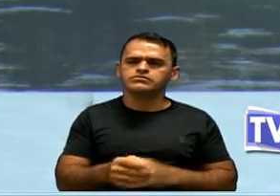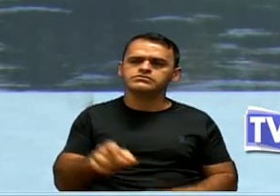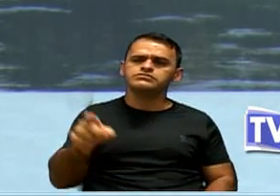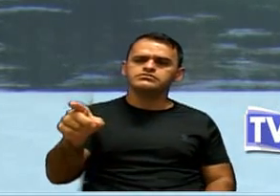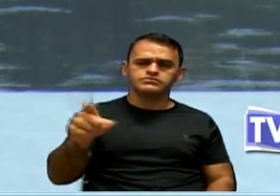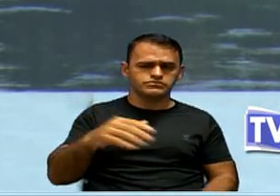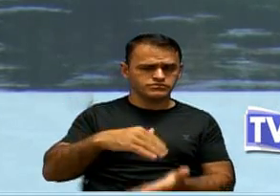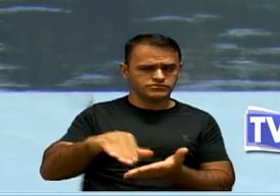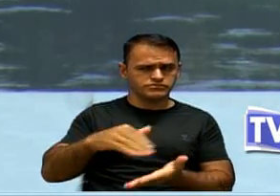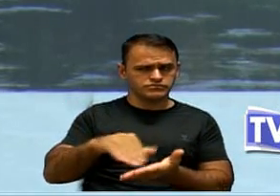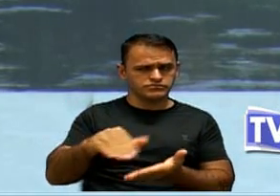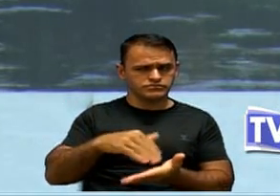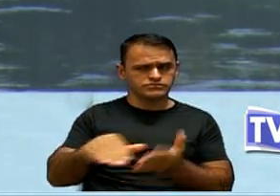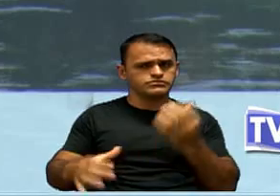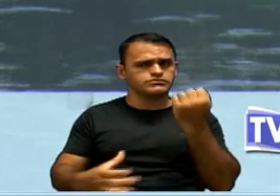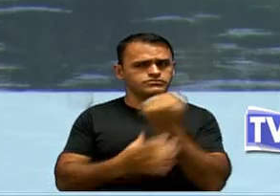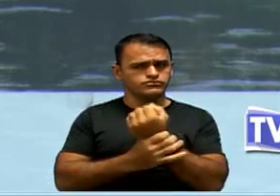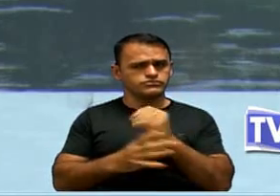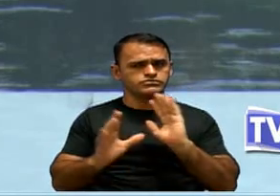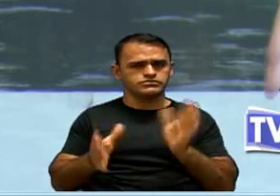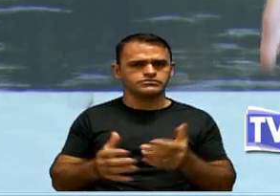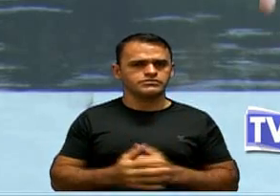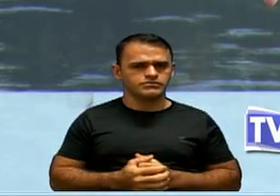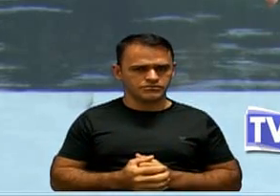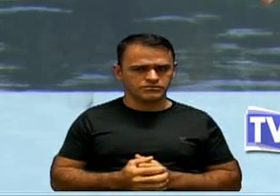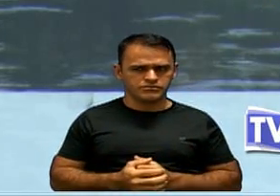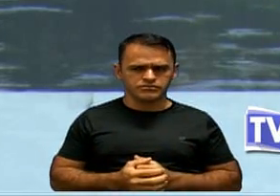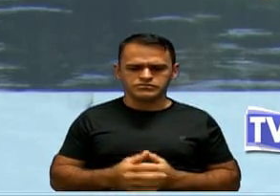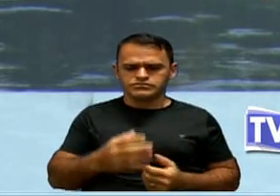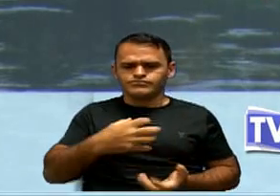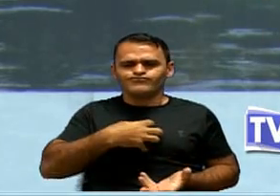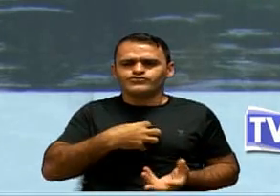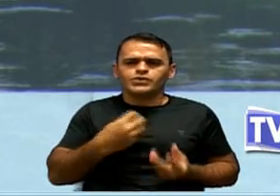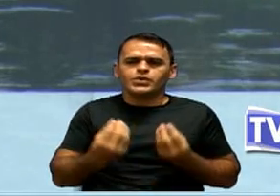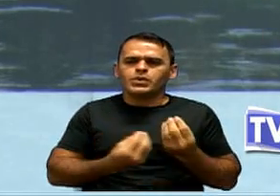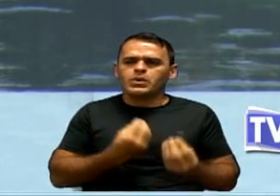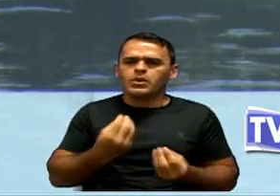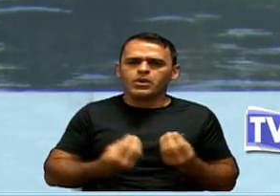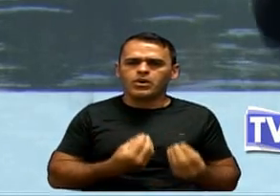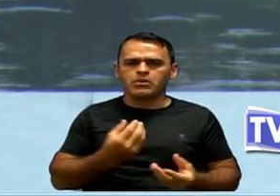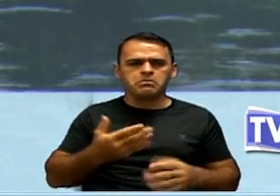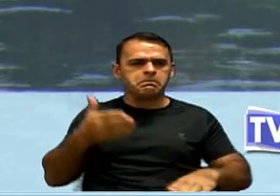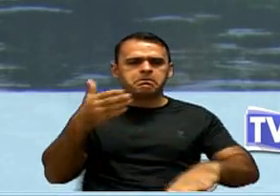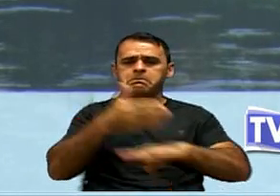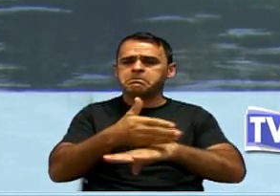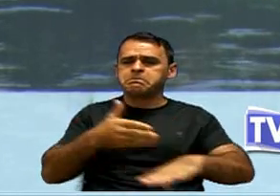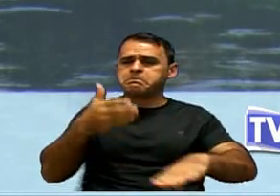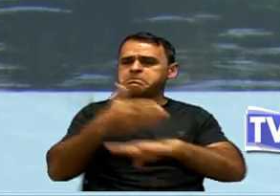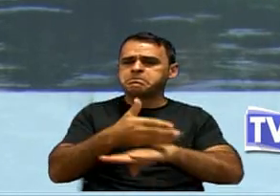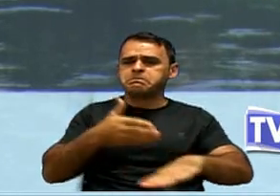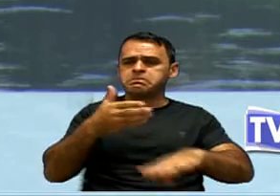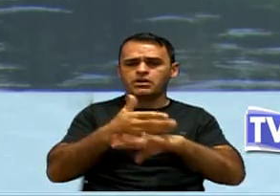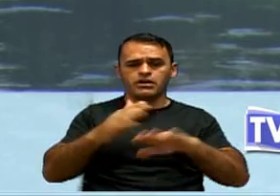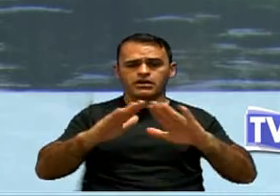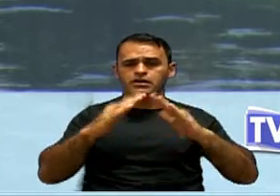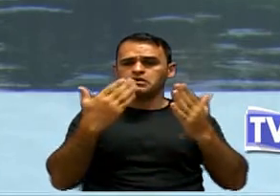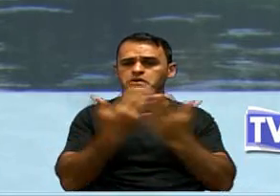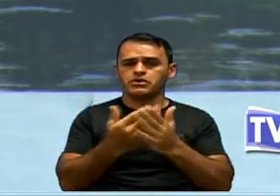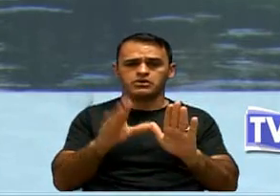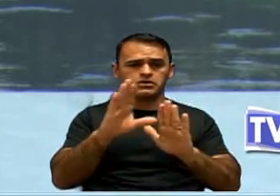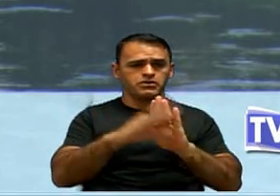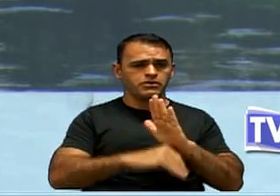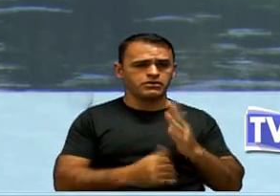segurança, sabendo que tem uma pessoa pulando na escola? O maior bem que nós temos, vereador Santos,